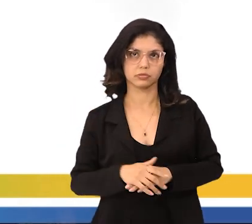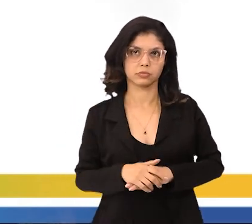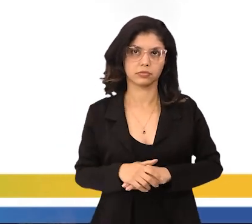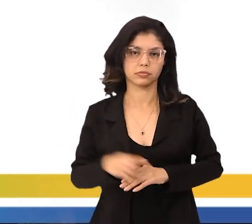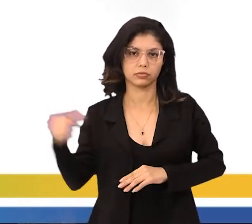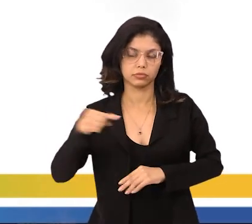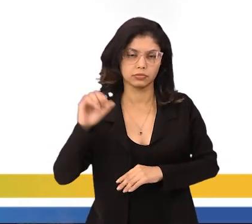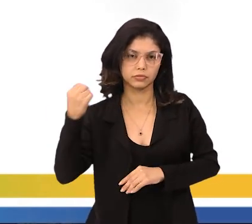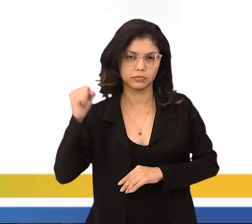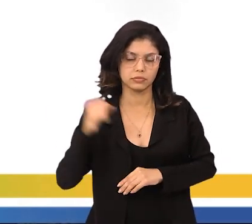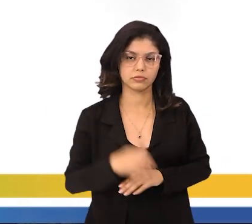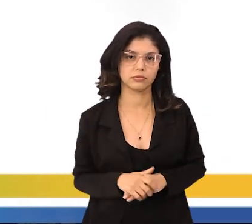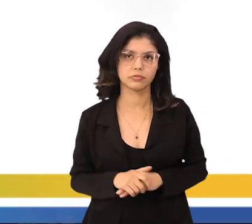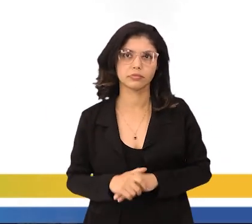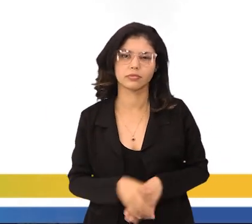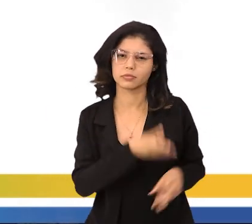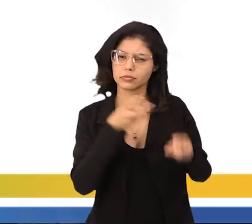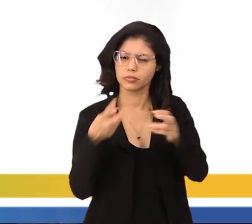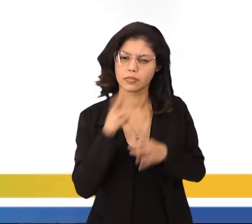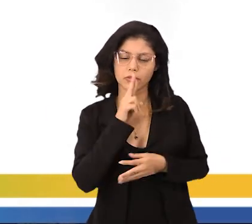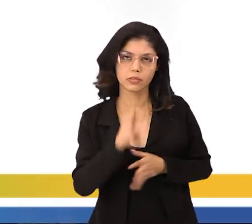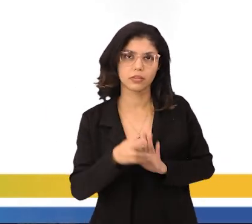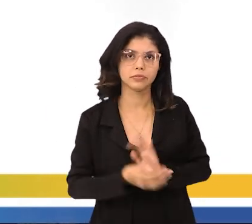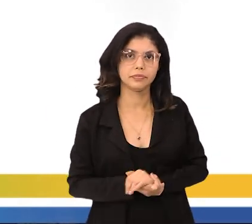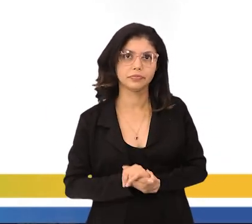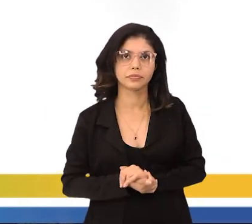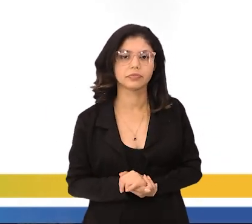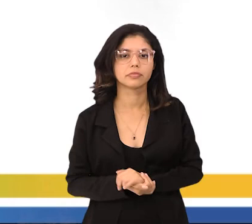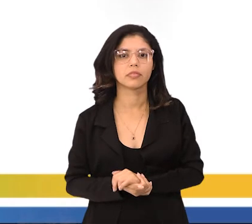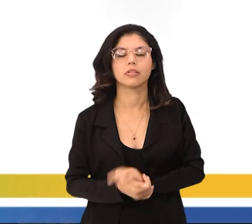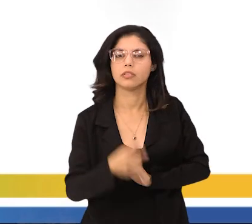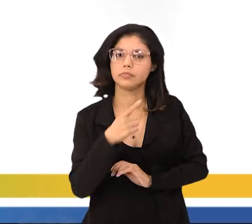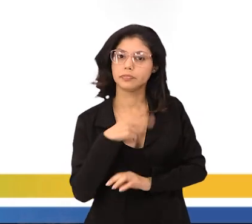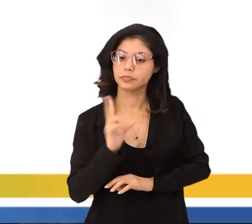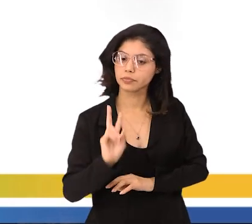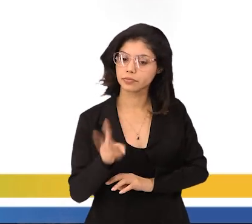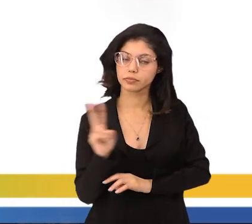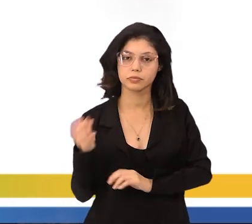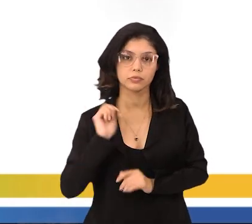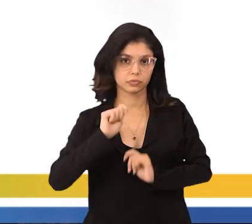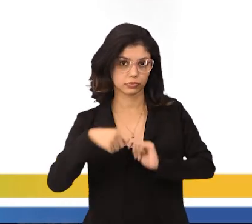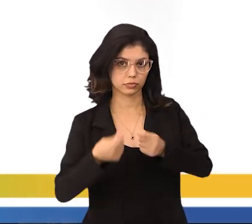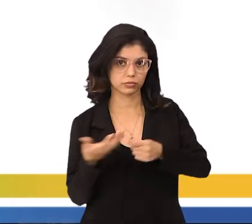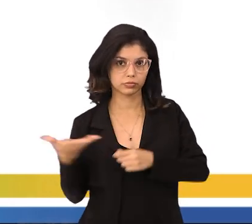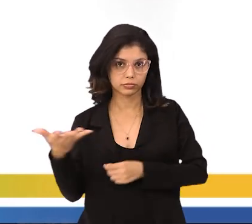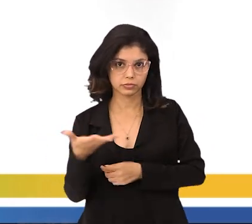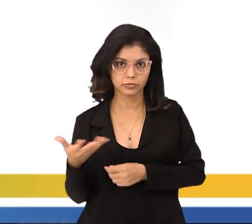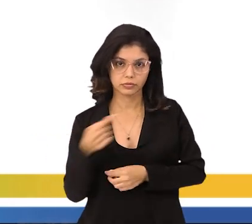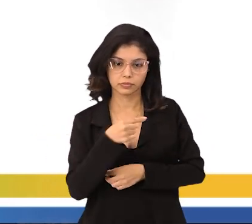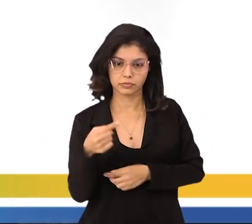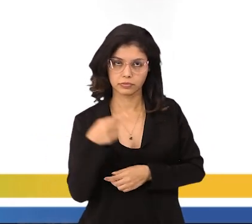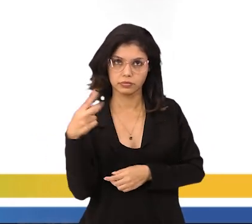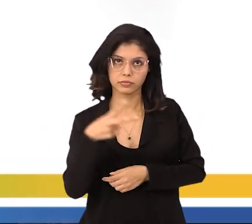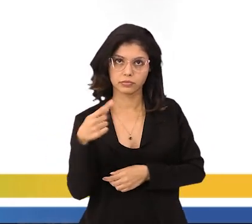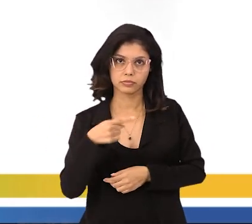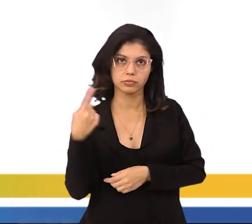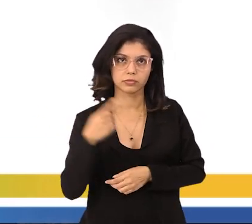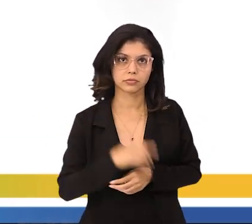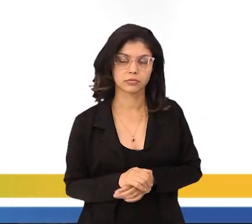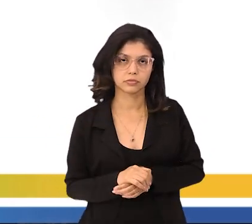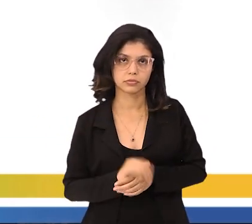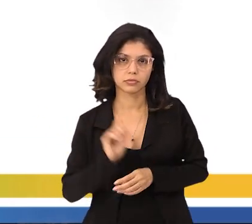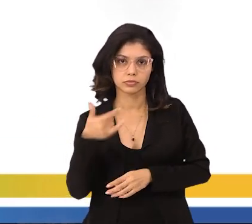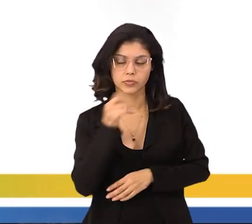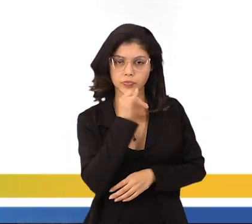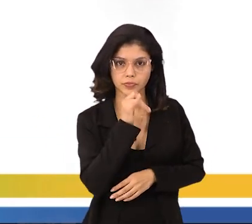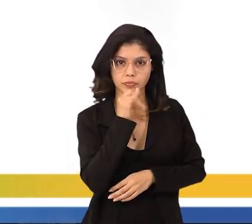igual a menos 8. Perceba que o resultado ali, ele tem o mesmo sinal da base, que no caso seria o menos do menos 2. Olha